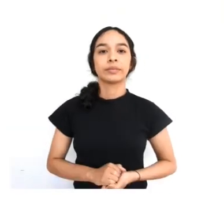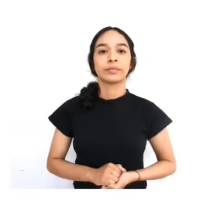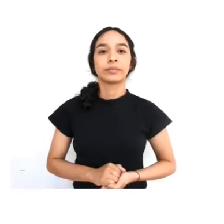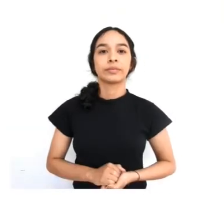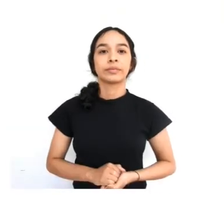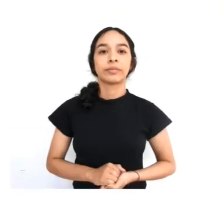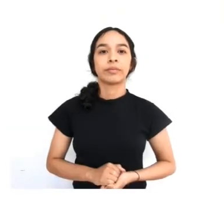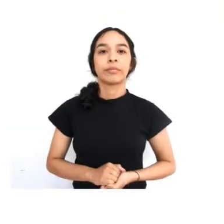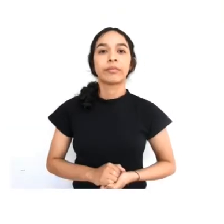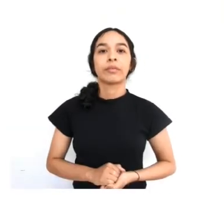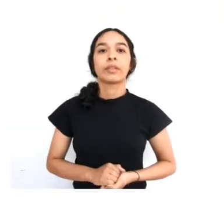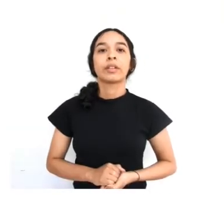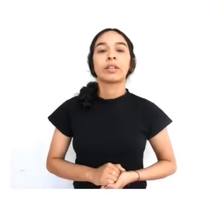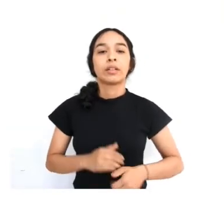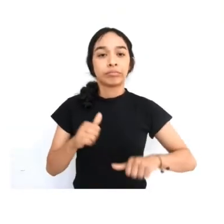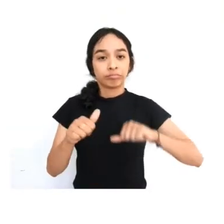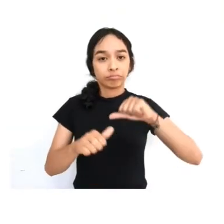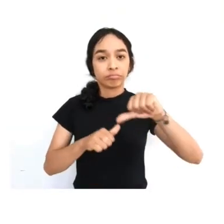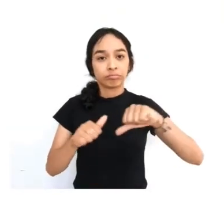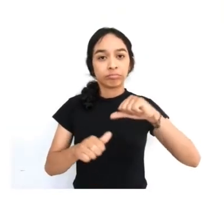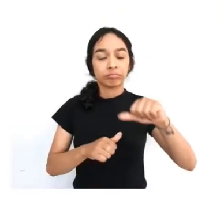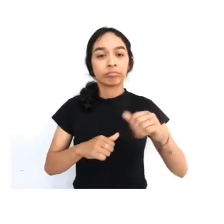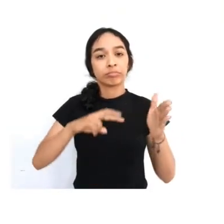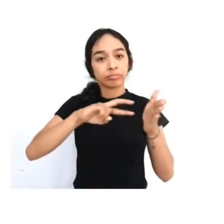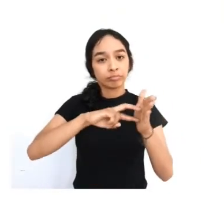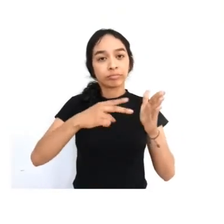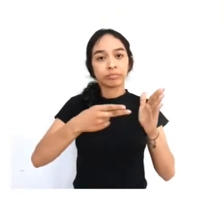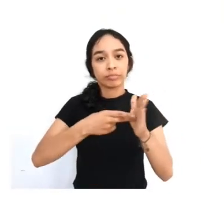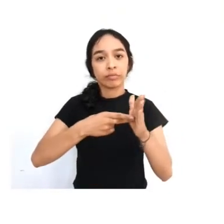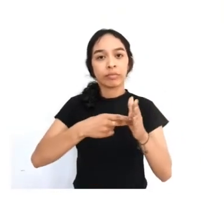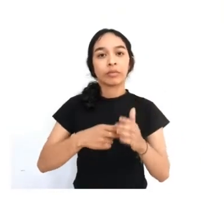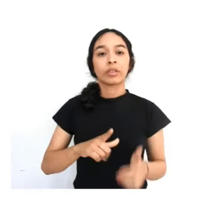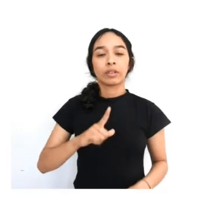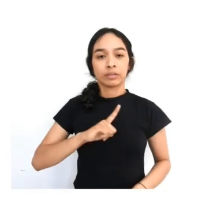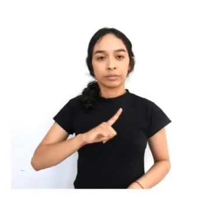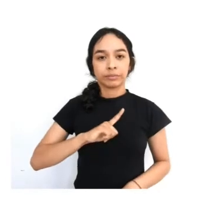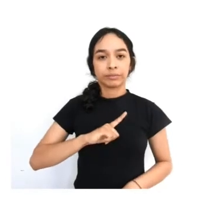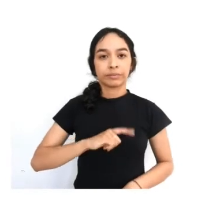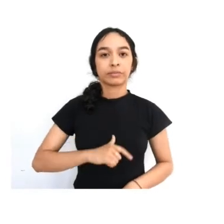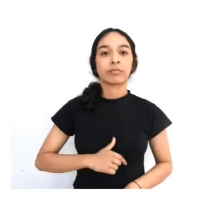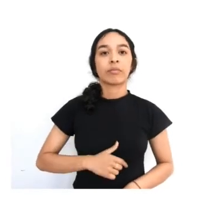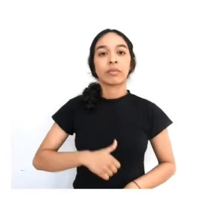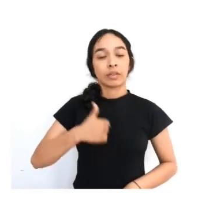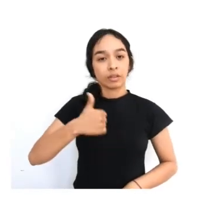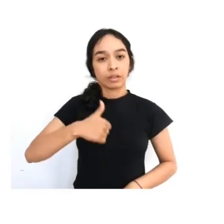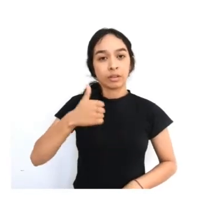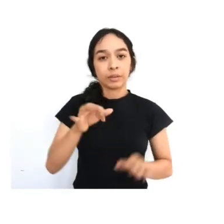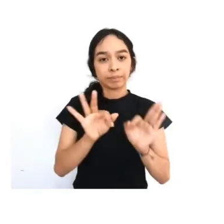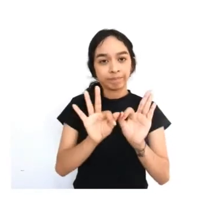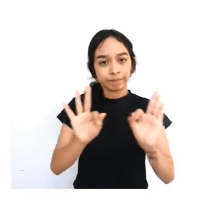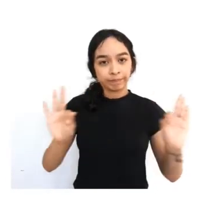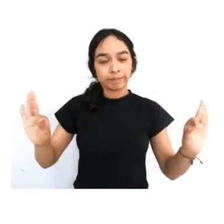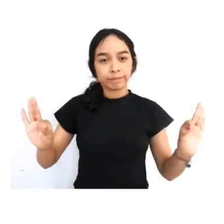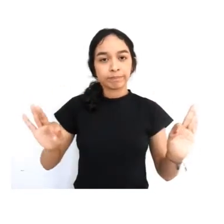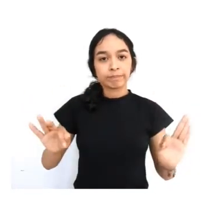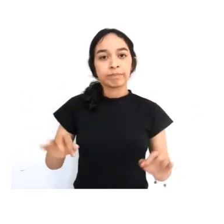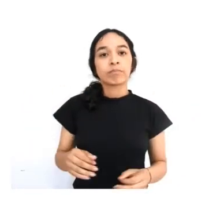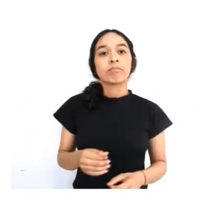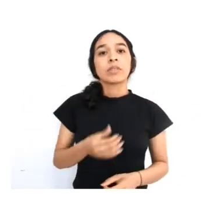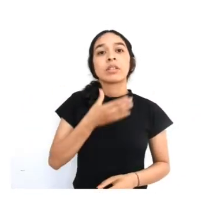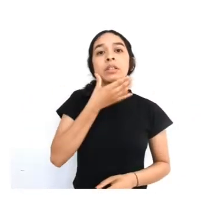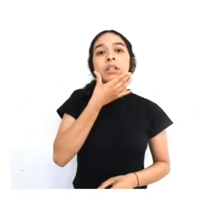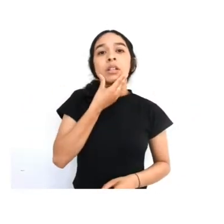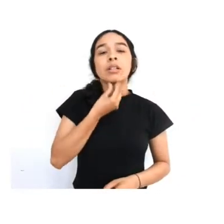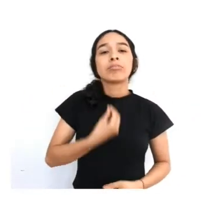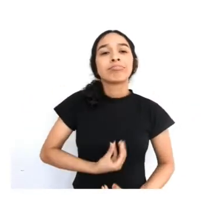Bem, houve aqui alteração de significado. Na primeira frase, eu estou dizendo que o poeta ama. Na segunda, eu estou